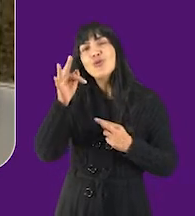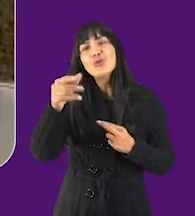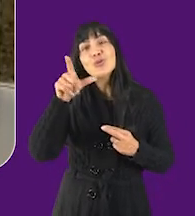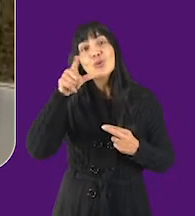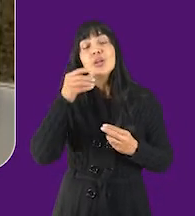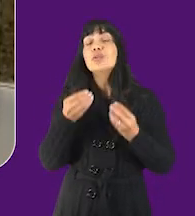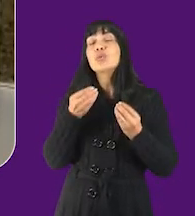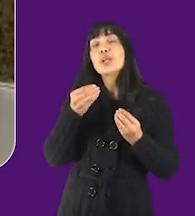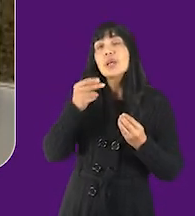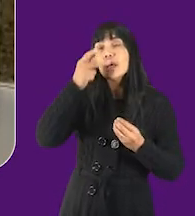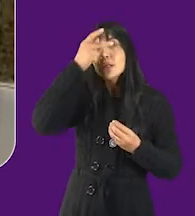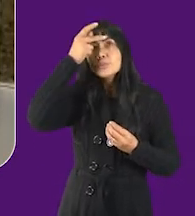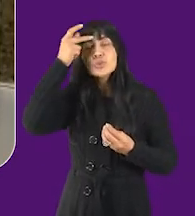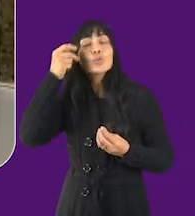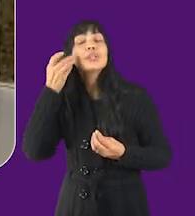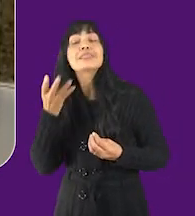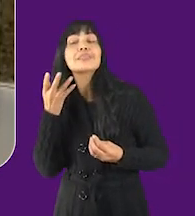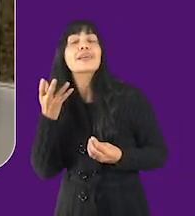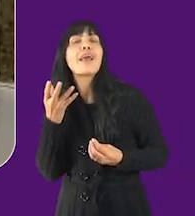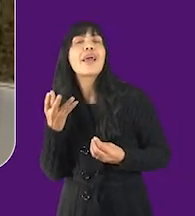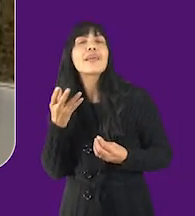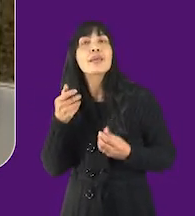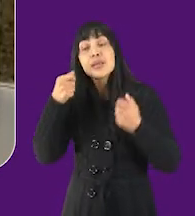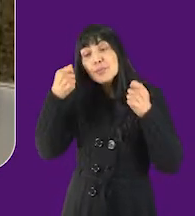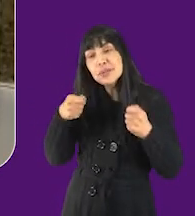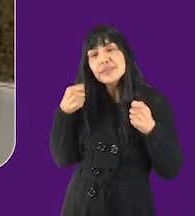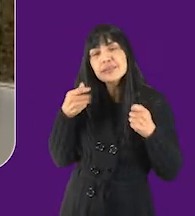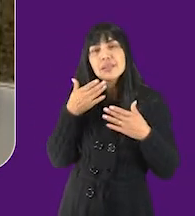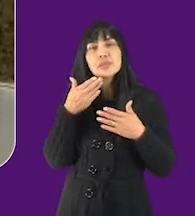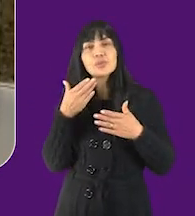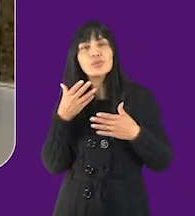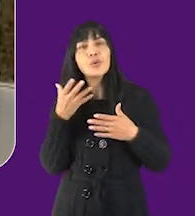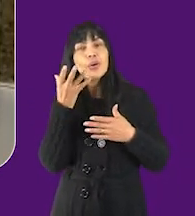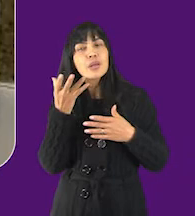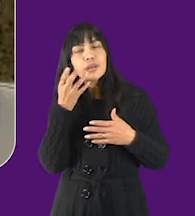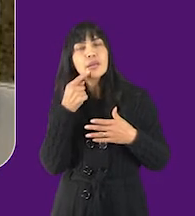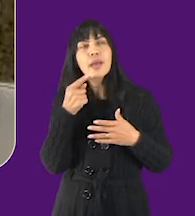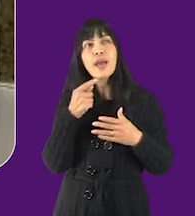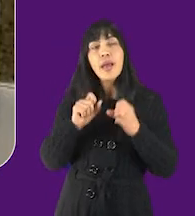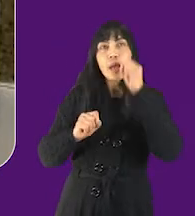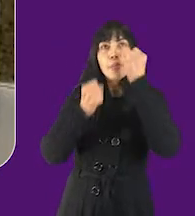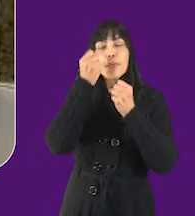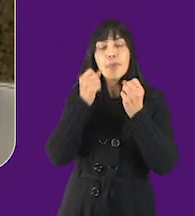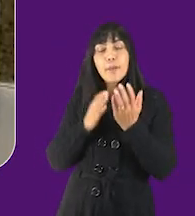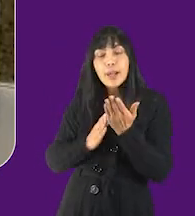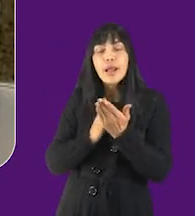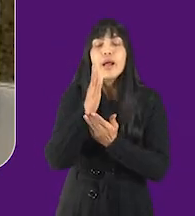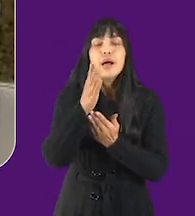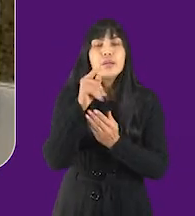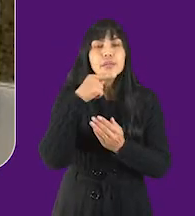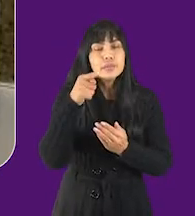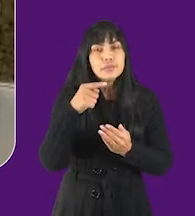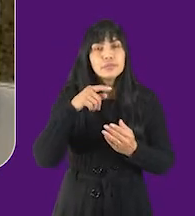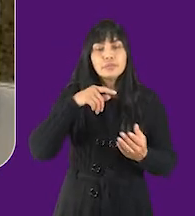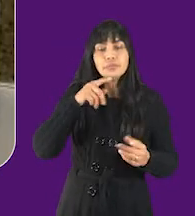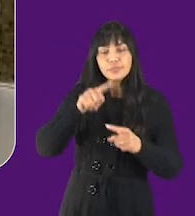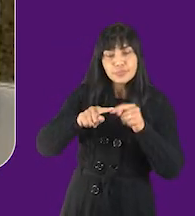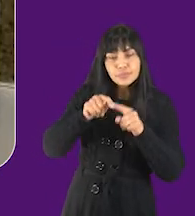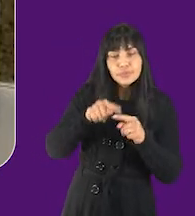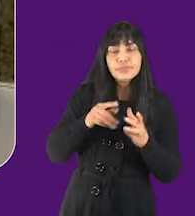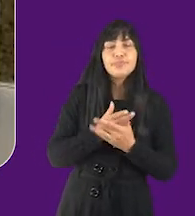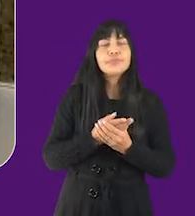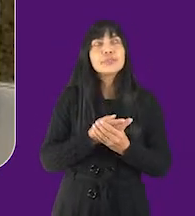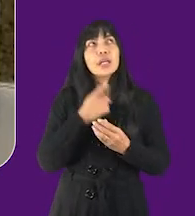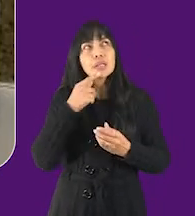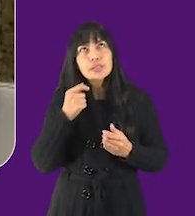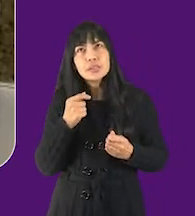nas dores dos clientes, nas necessidades que virão de consumo como industrial, para lançar novos produtos, formulações.